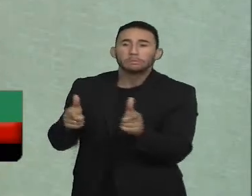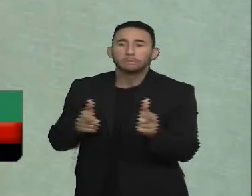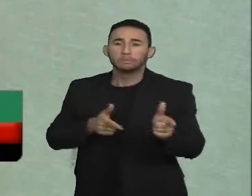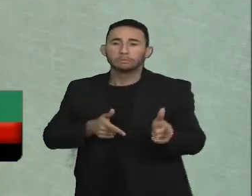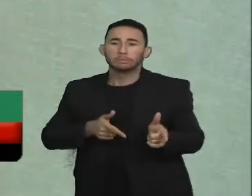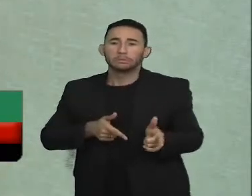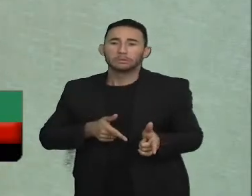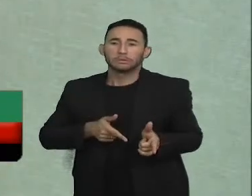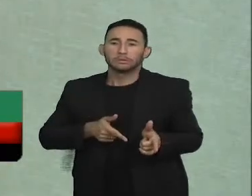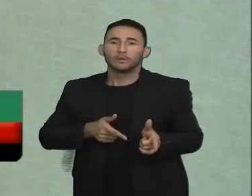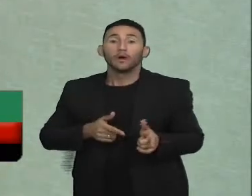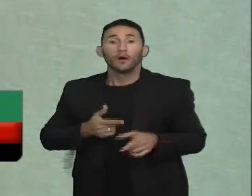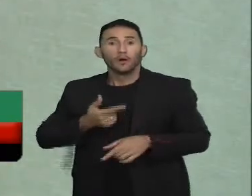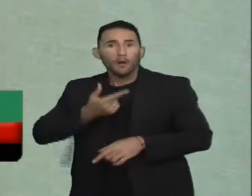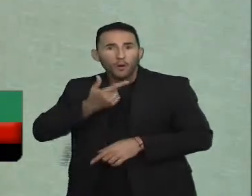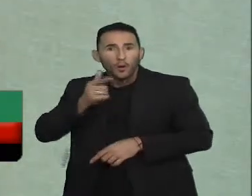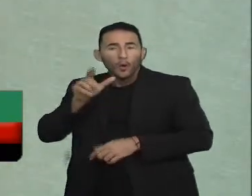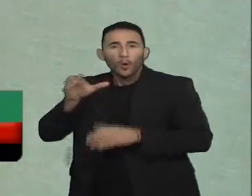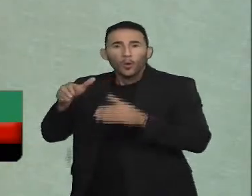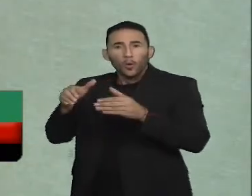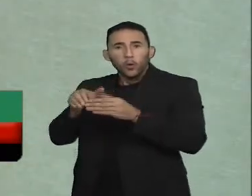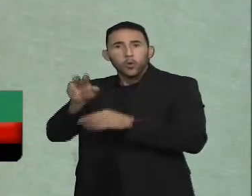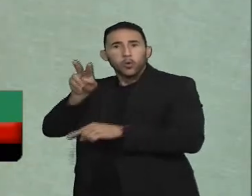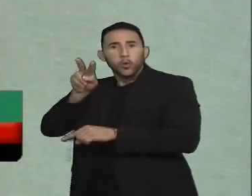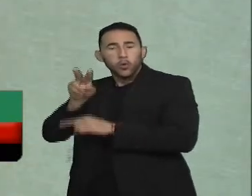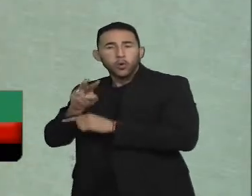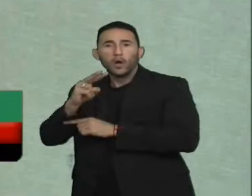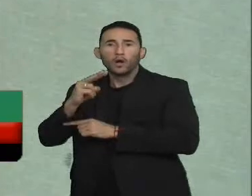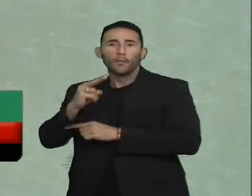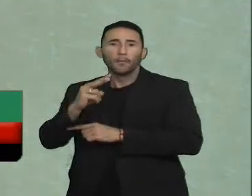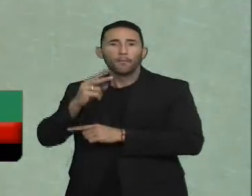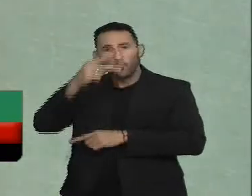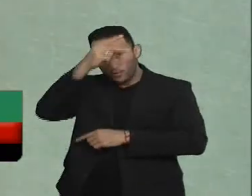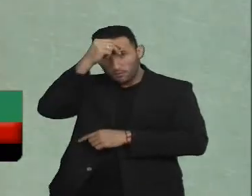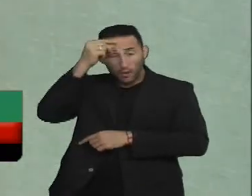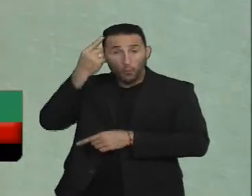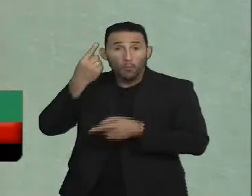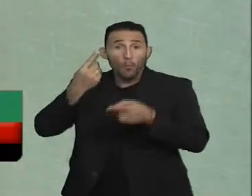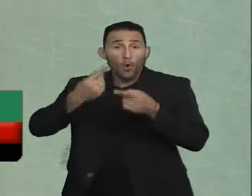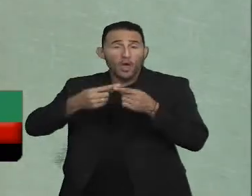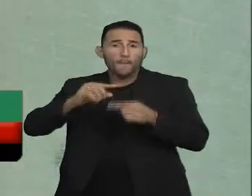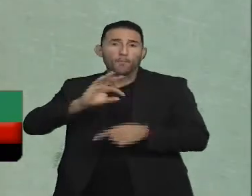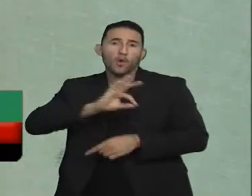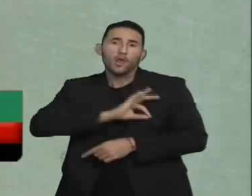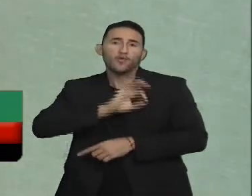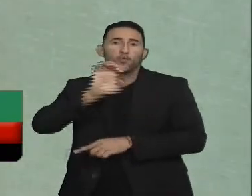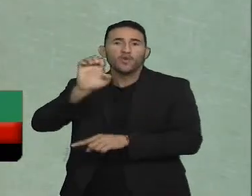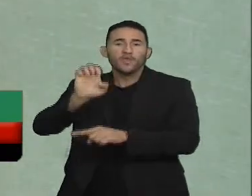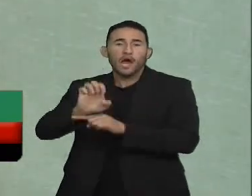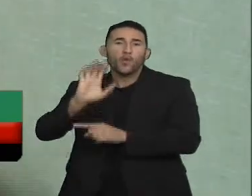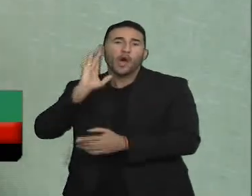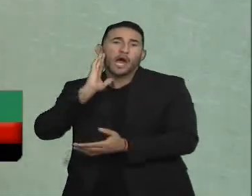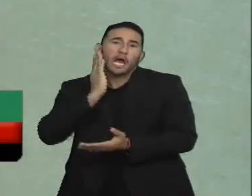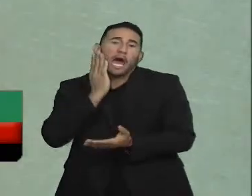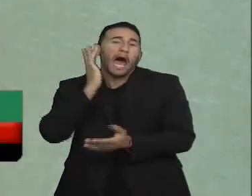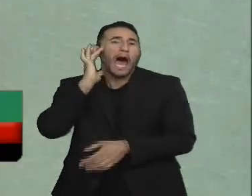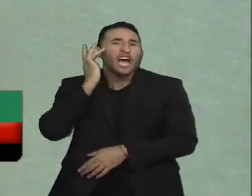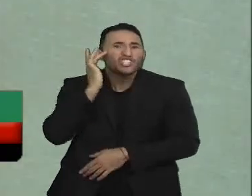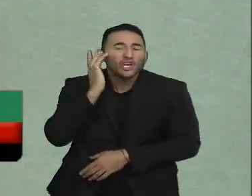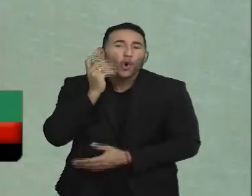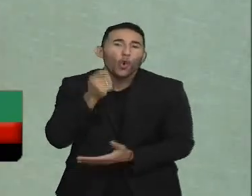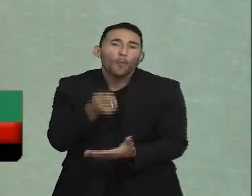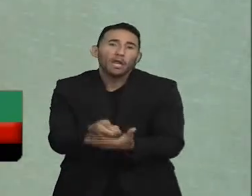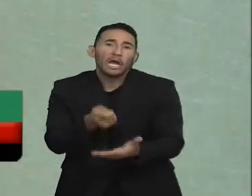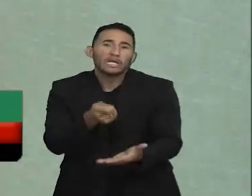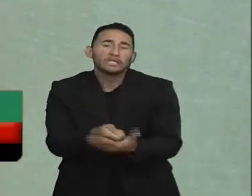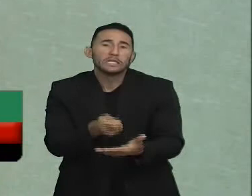a Guarda Municipal foi o primeiro a chegar, porque a Polícia do Estado acha que o dever e quem